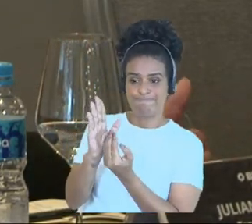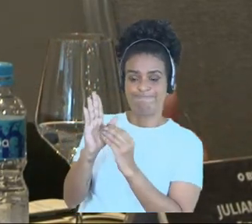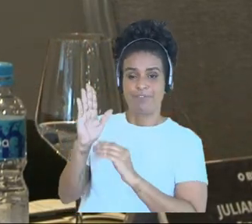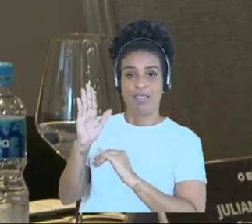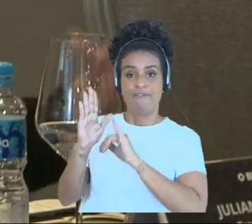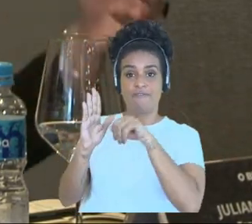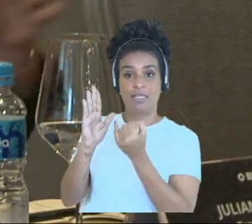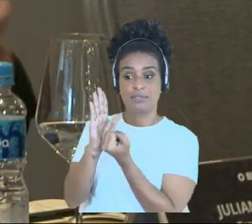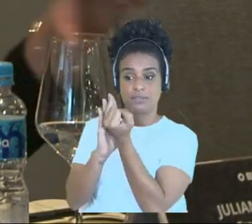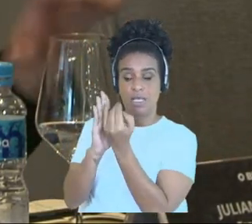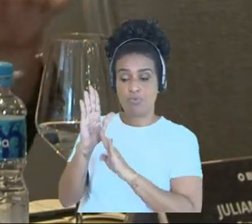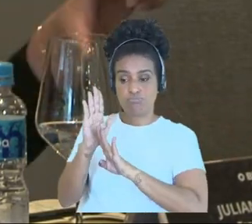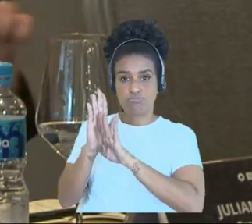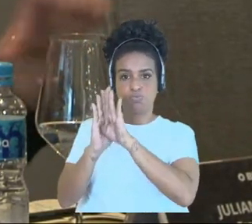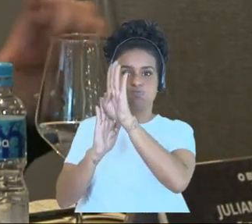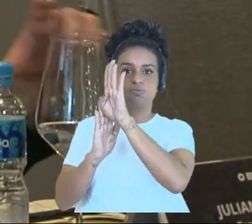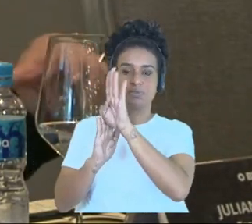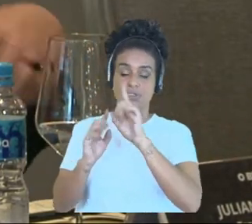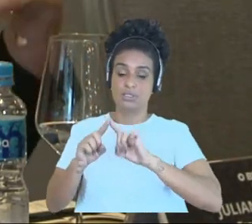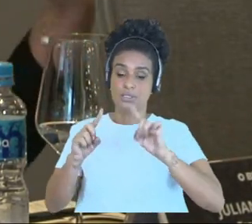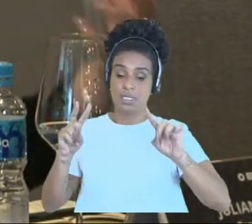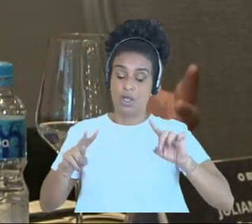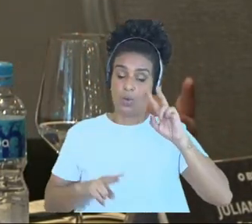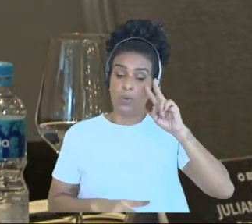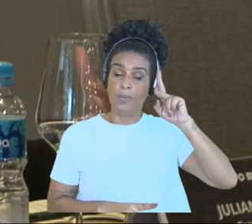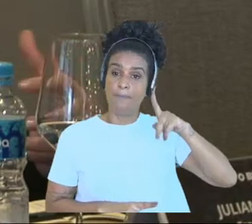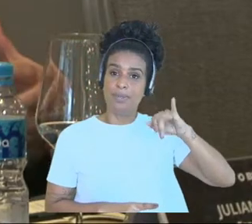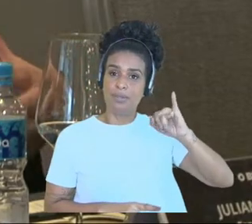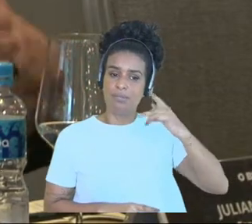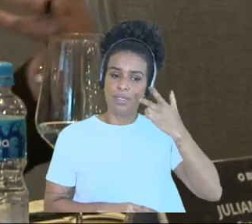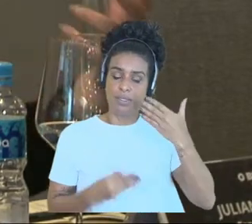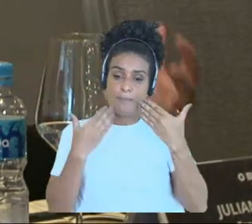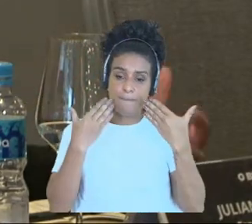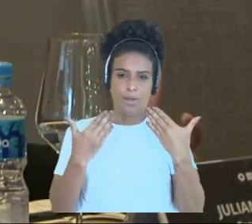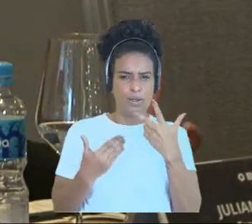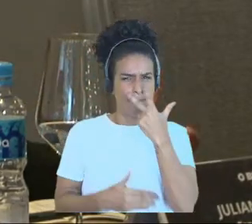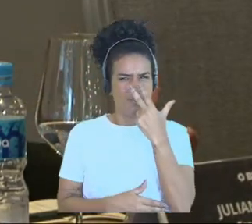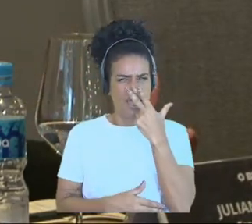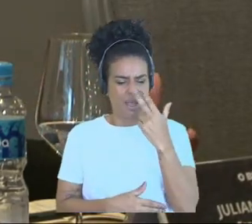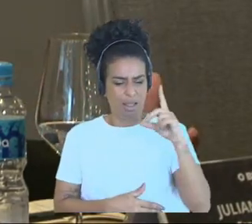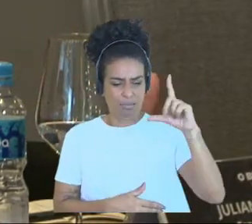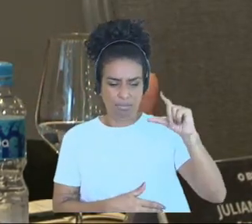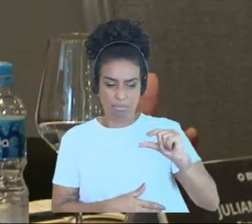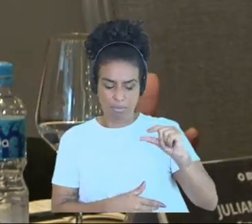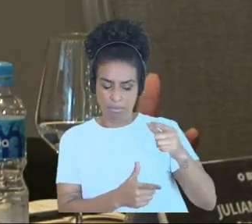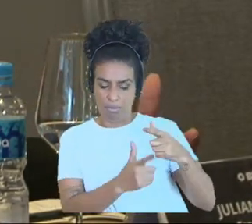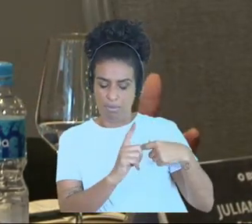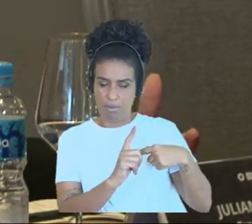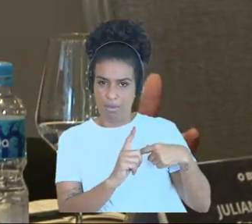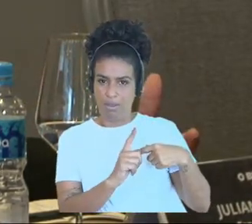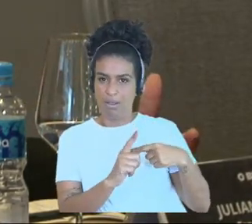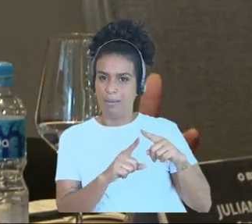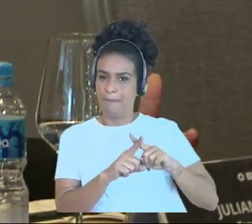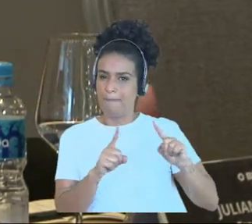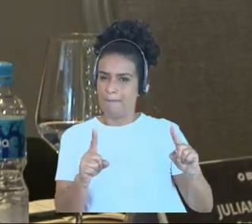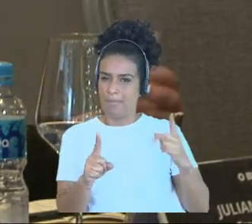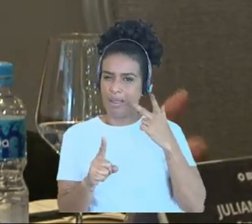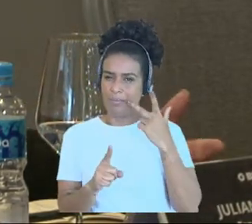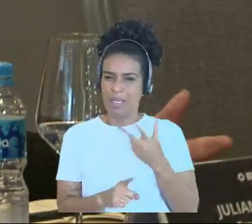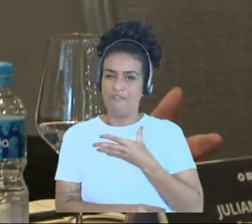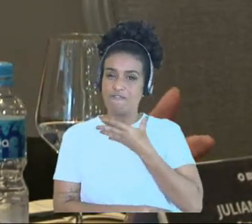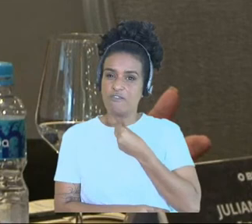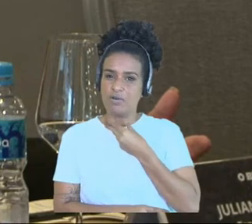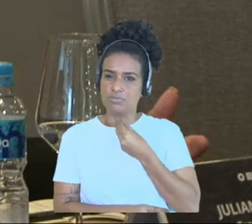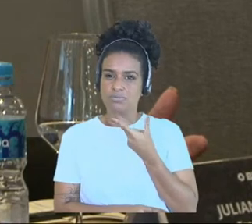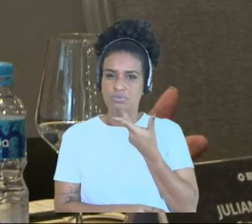muito. Então, nosso PIB nominal, que é ali o denominador, ele está subindo. Então, parece que a gente está menos endividado, quando, na verdade, é um efeito muito mais artificial. E, de